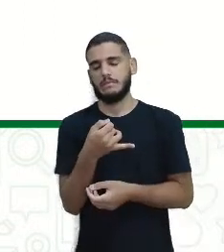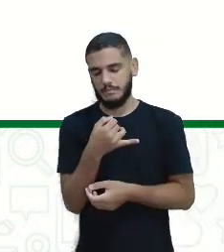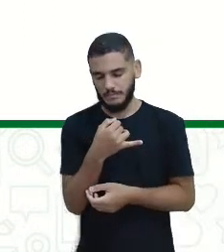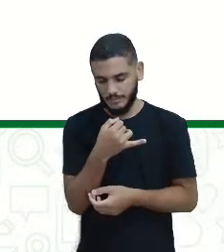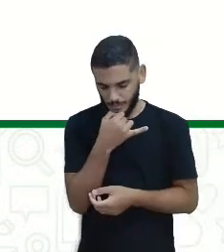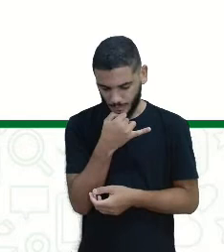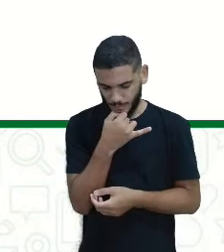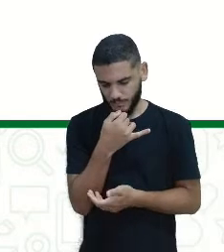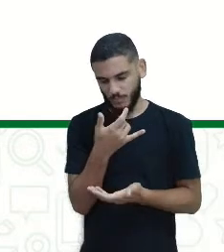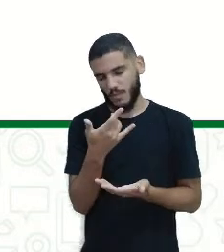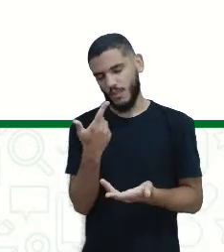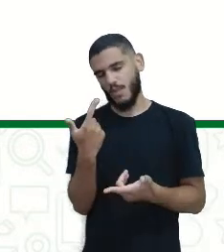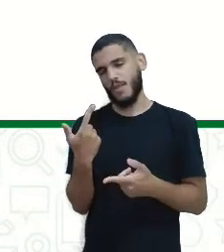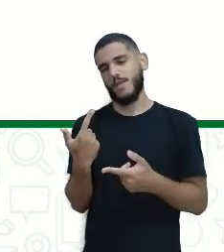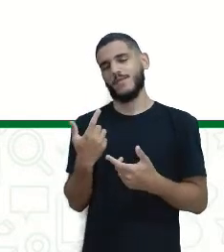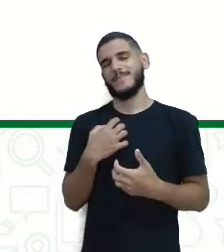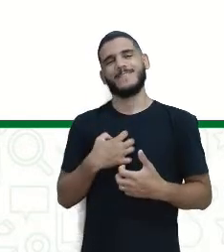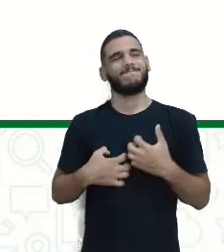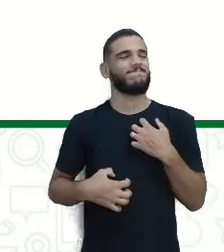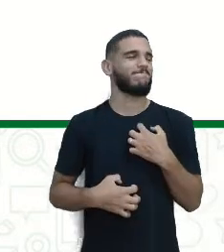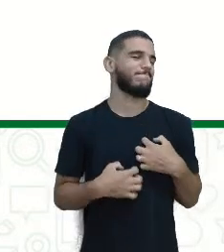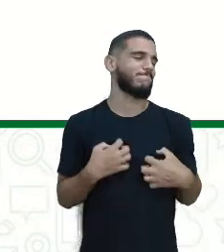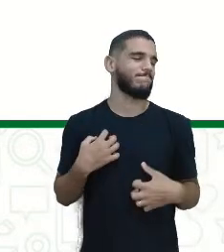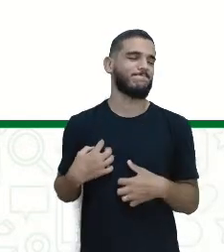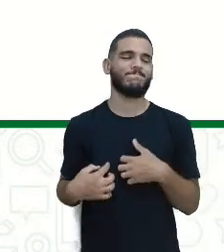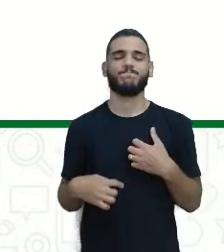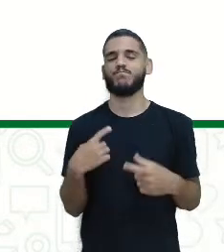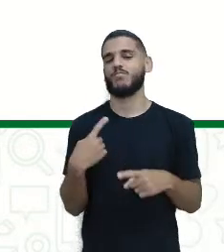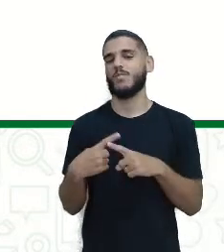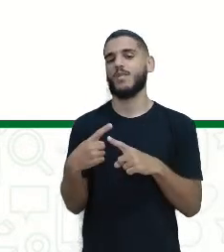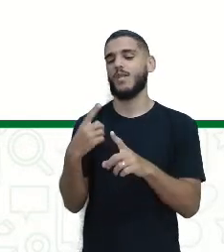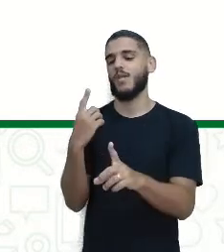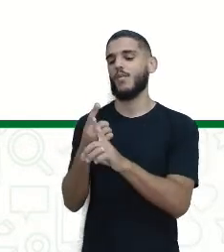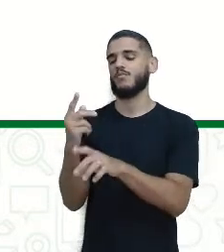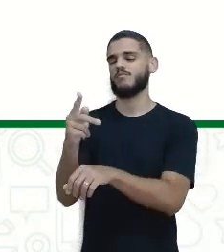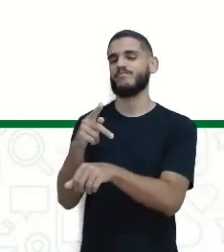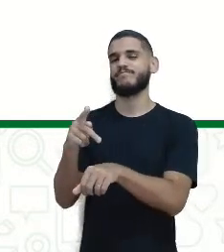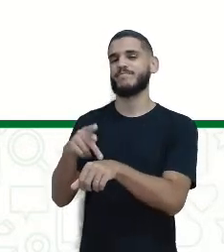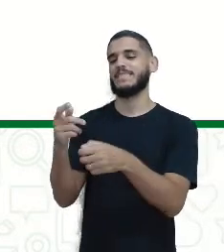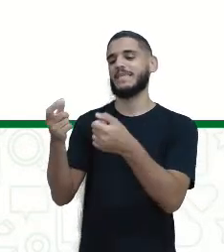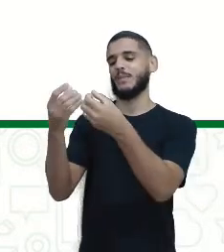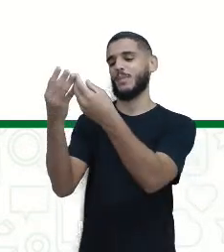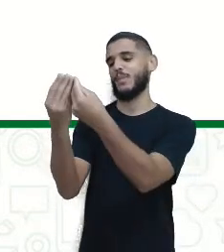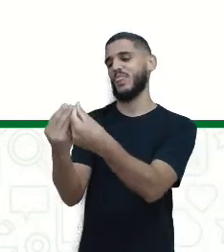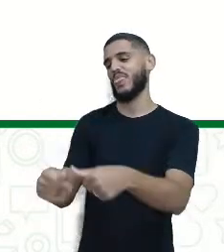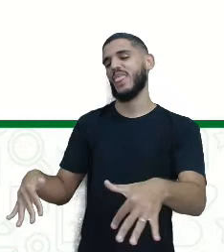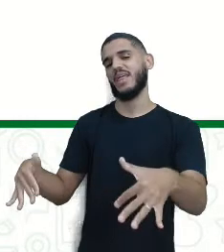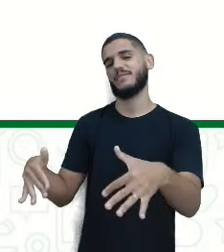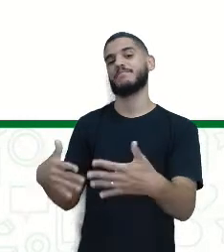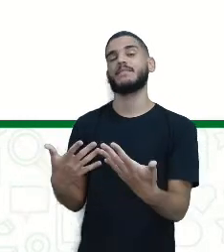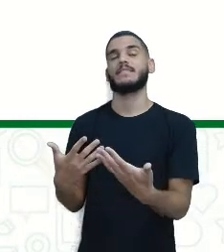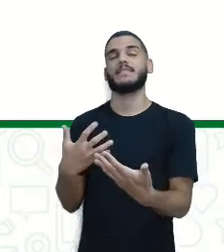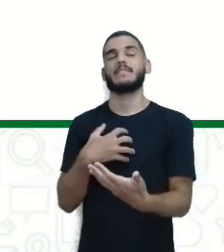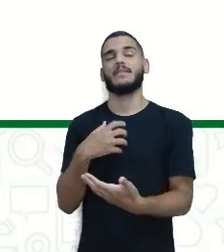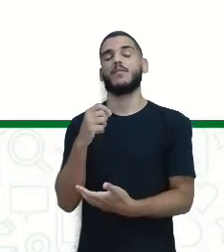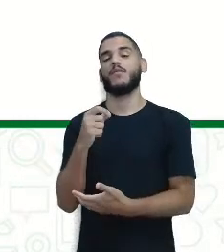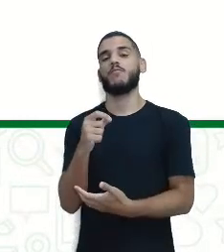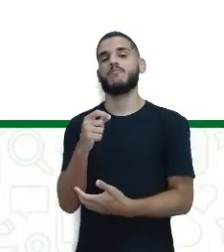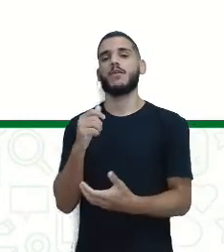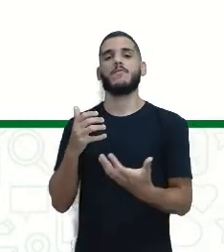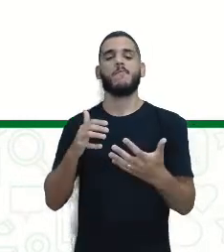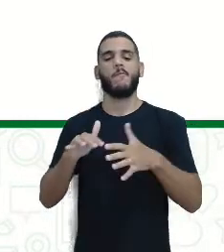frustrada, triste, devastada com a situação que encontrou no país e que se mobilizou para reverter